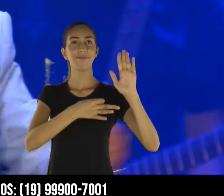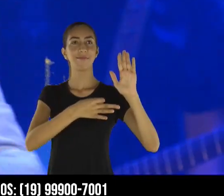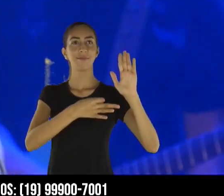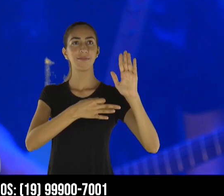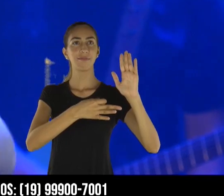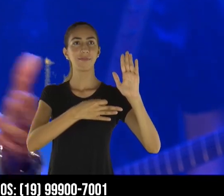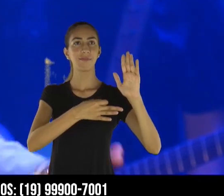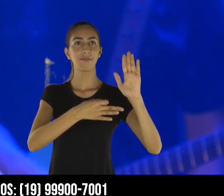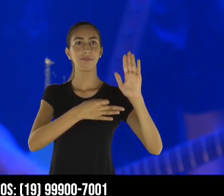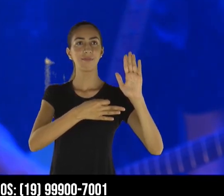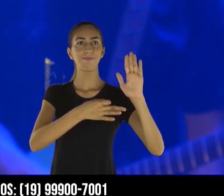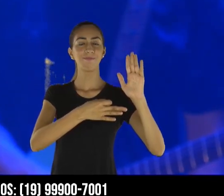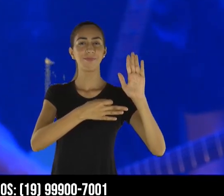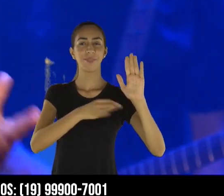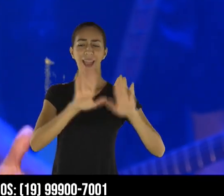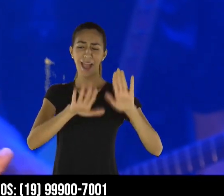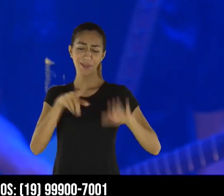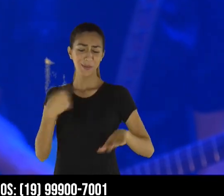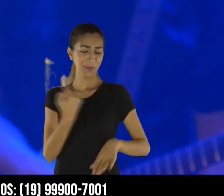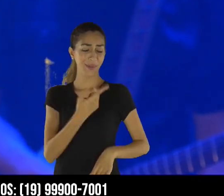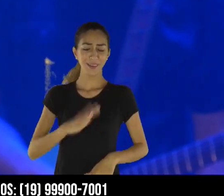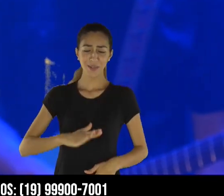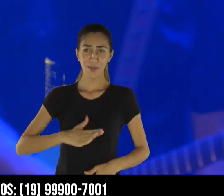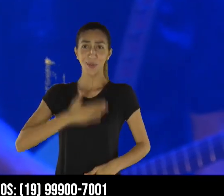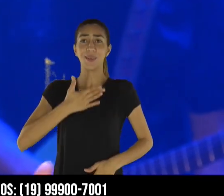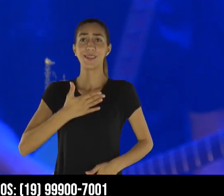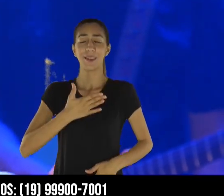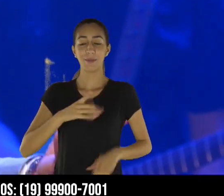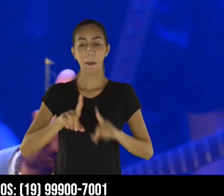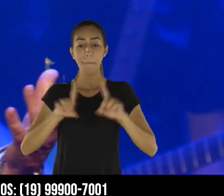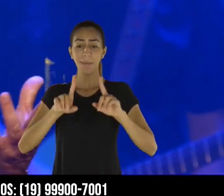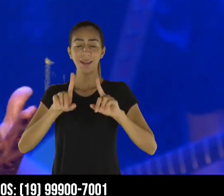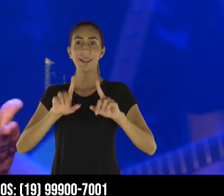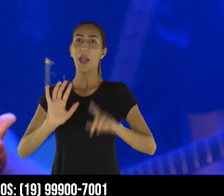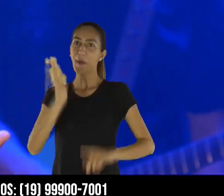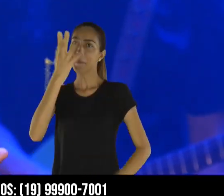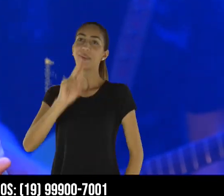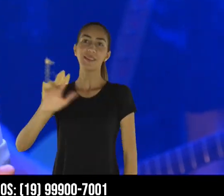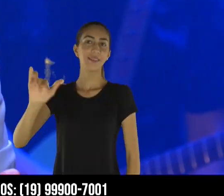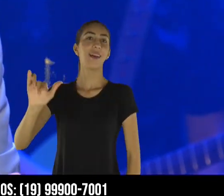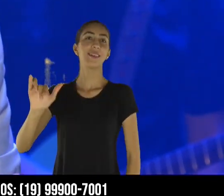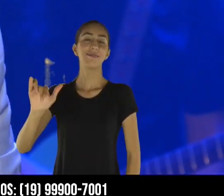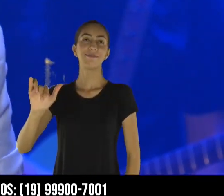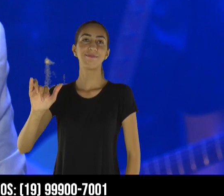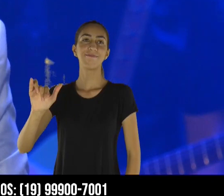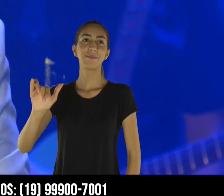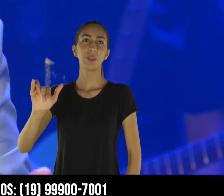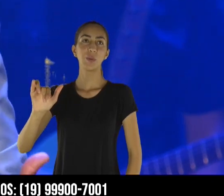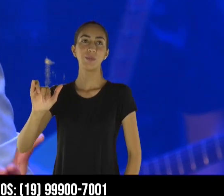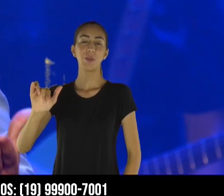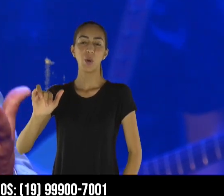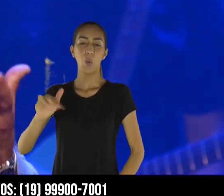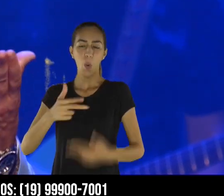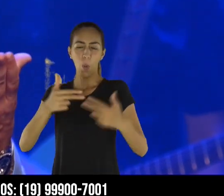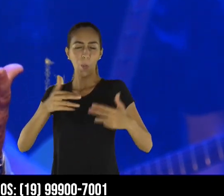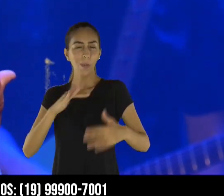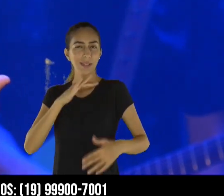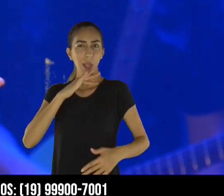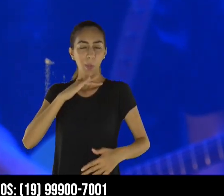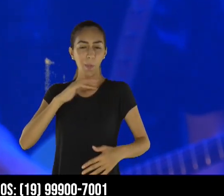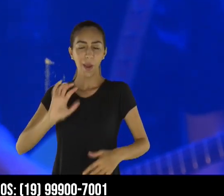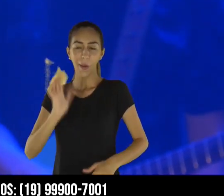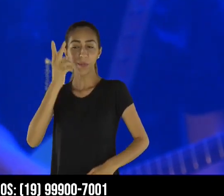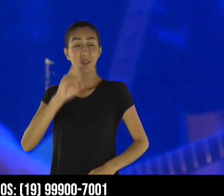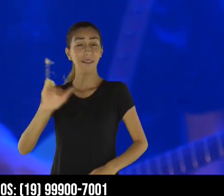gente se assusta? É porque vai acontecer. Só que Ele é o Redentor, Ele está no controle. Você vai ser arrebatado.